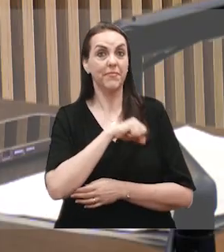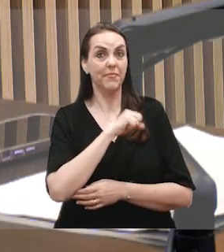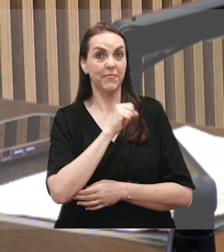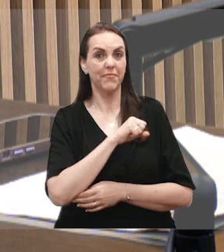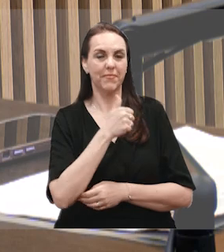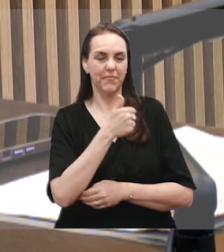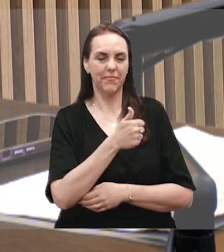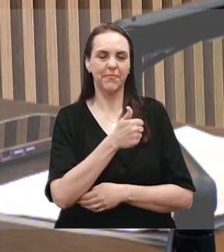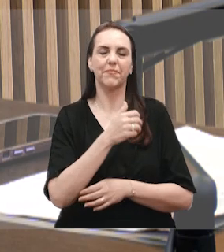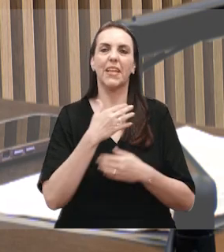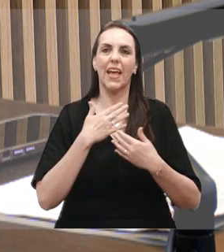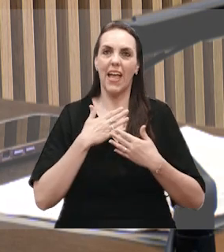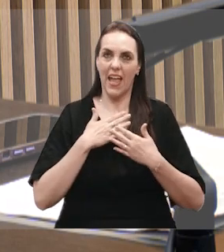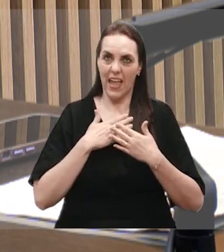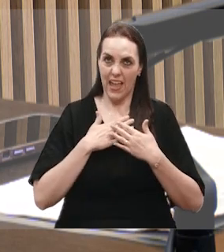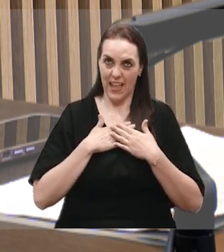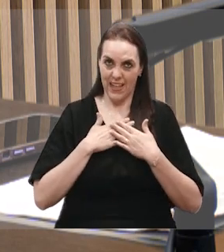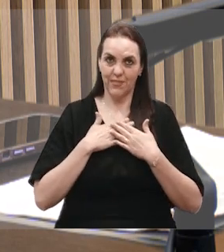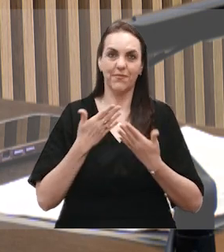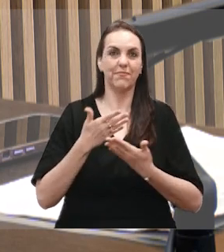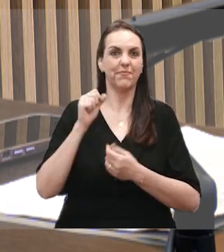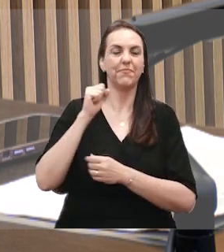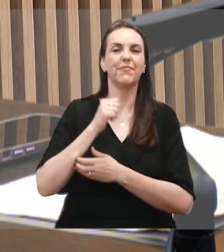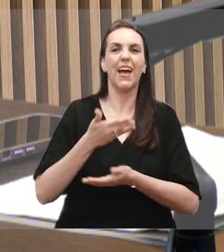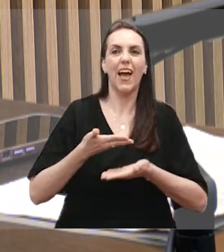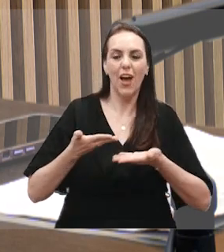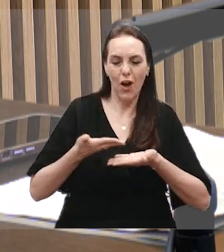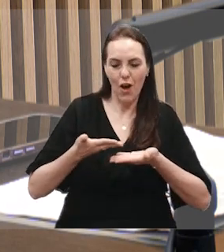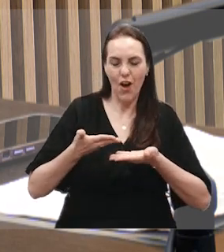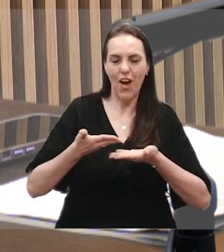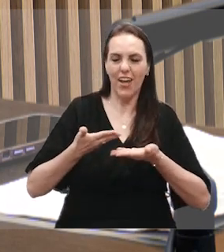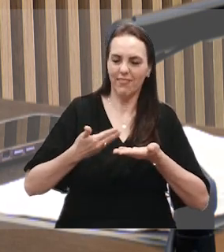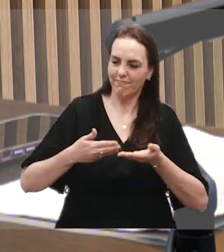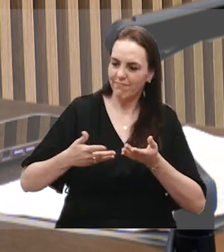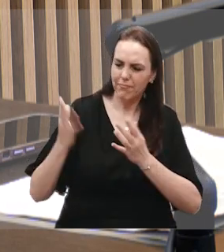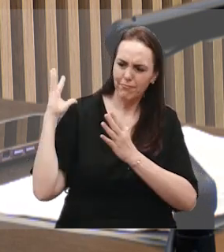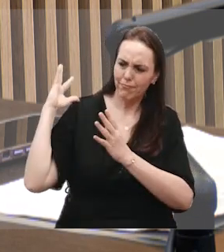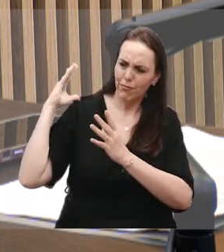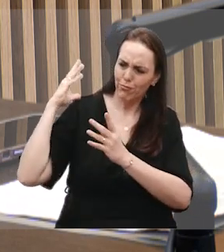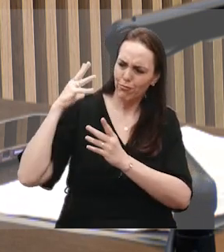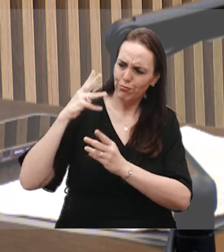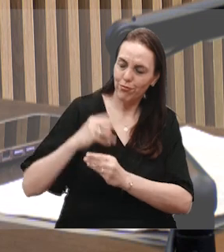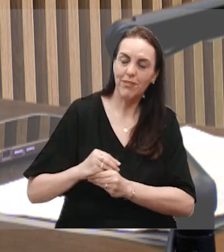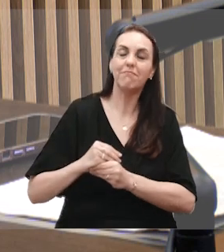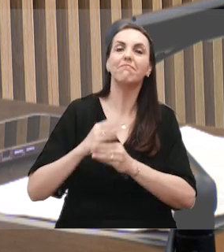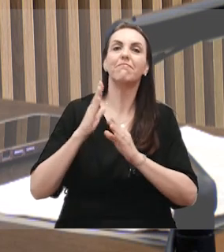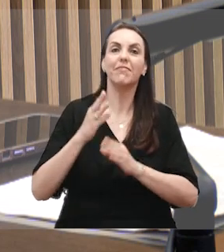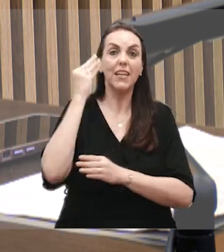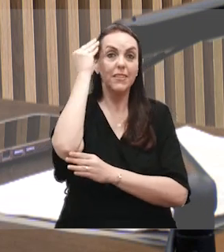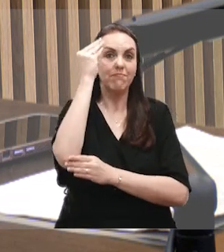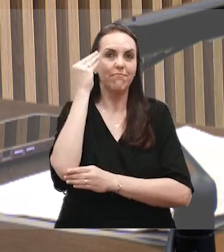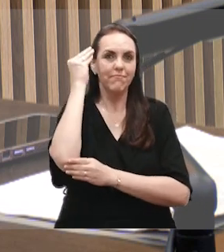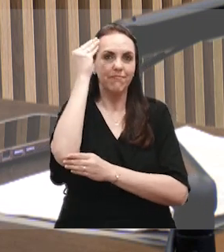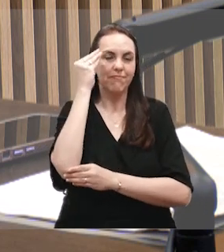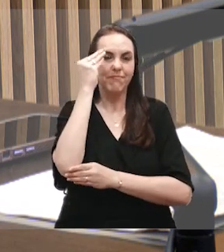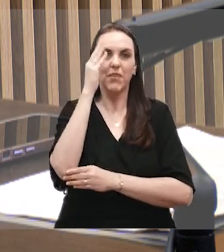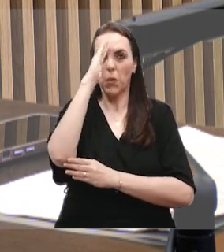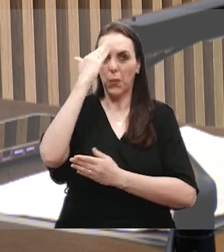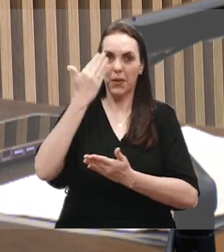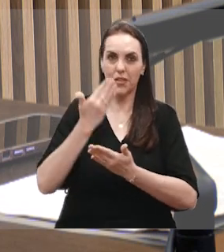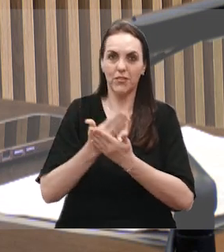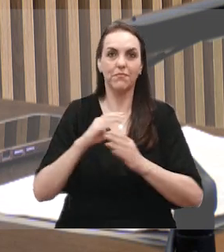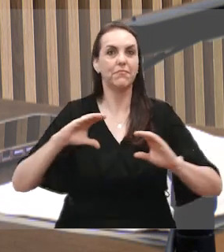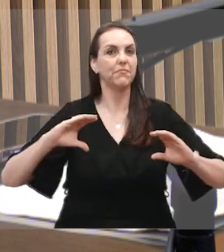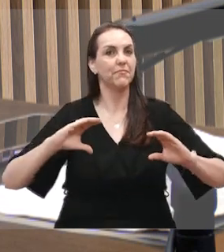Daiane Mello, de agora, né, ela traz tudo isso na bagagem, né? Então, acredito que é bem mais